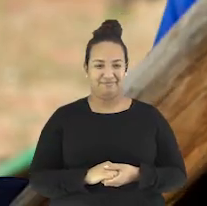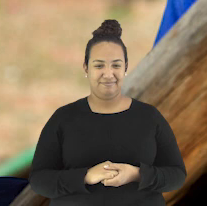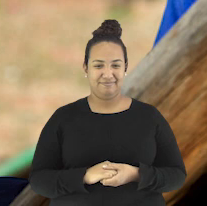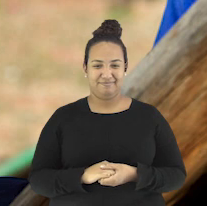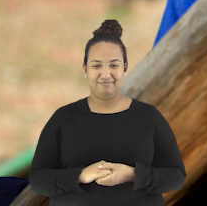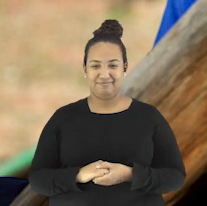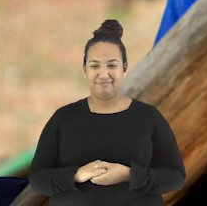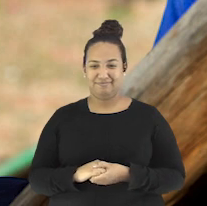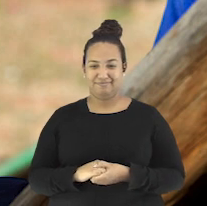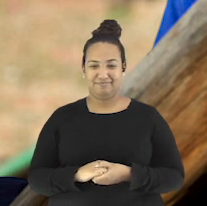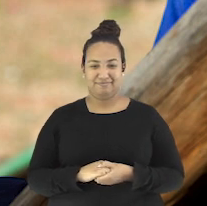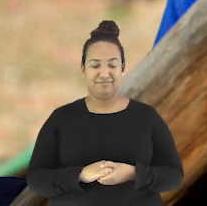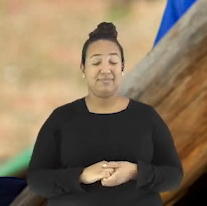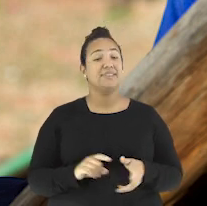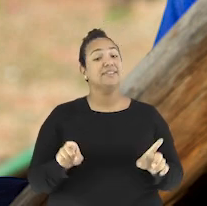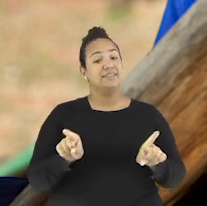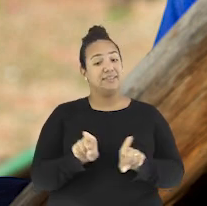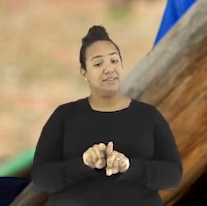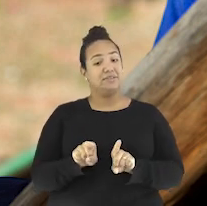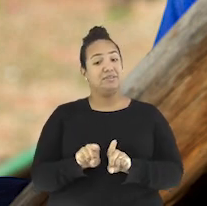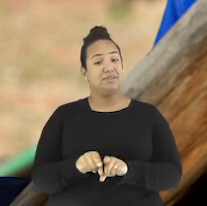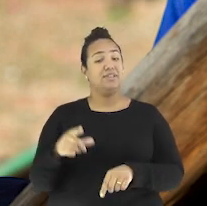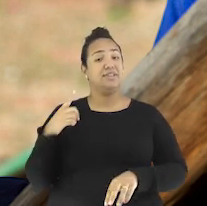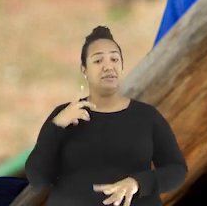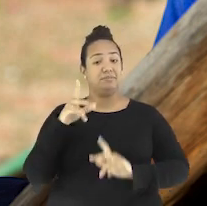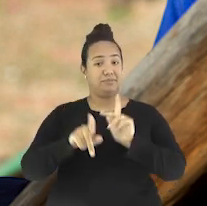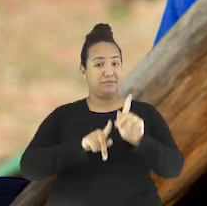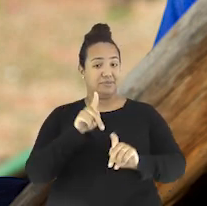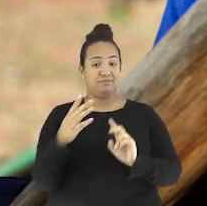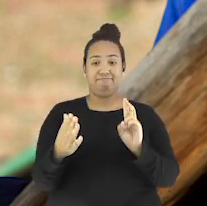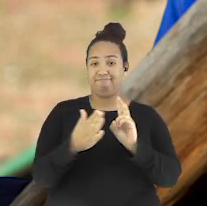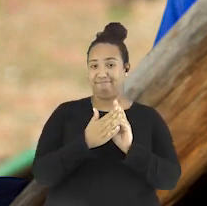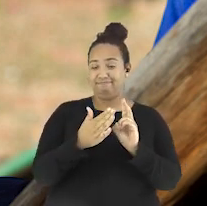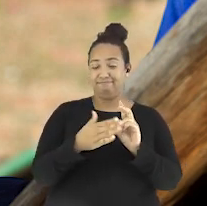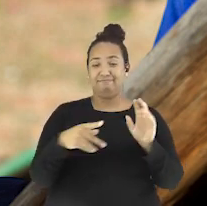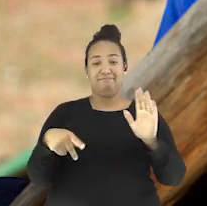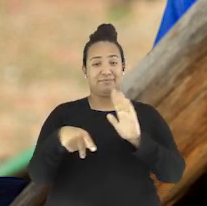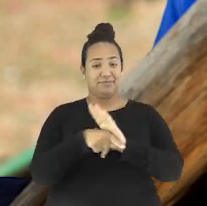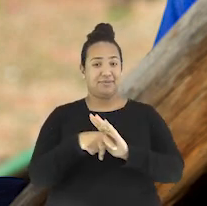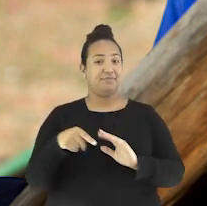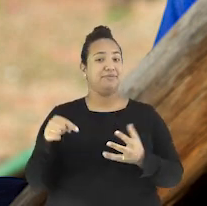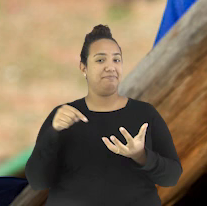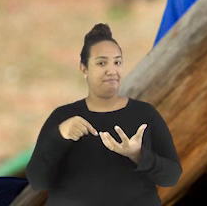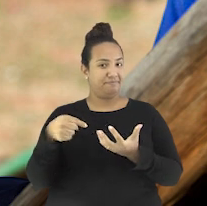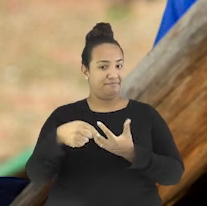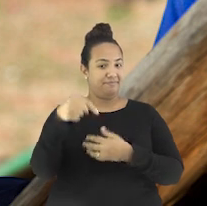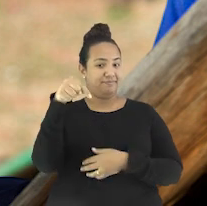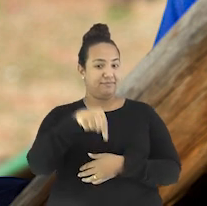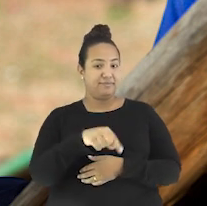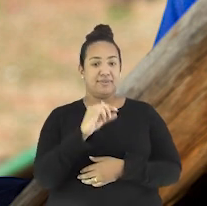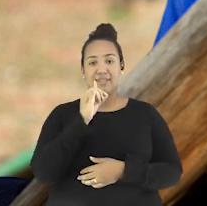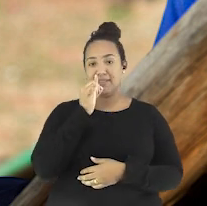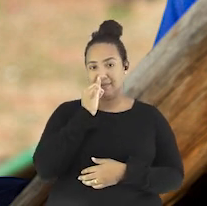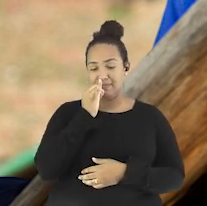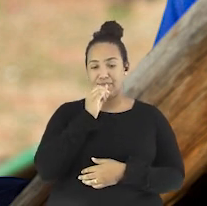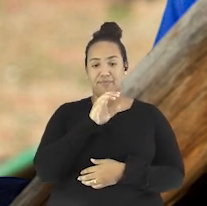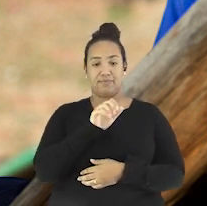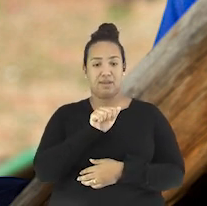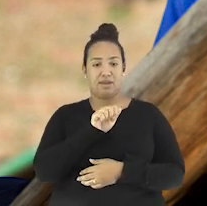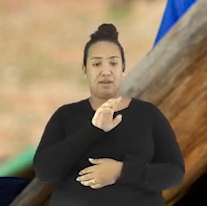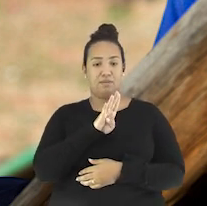Há ainda um baixo número de populações nativas residentes nos territórios do continente, como, por exemplo, os